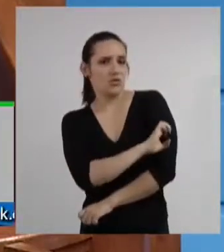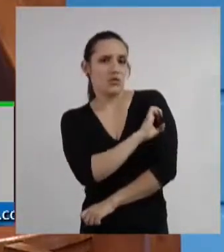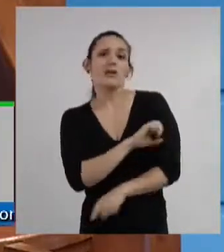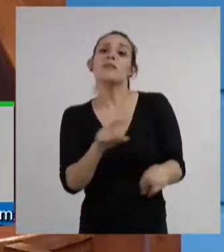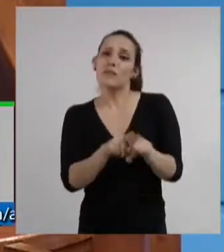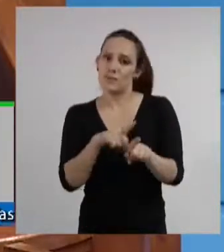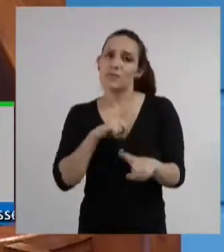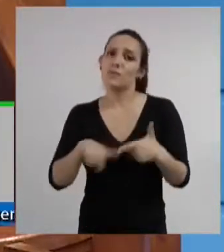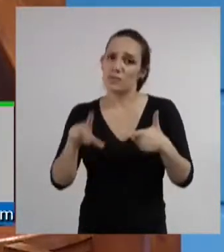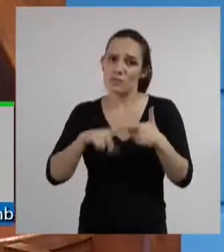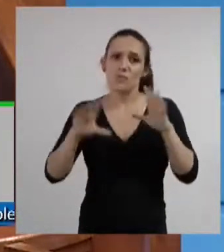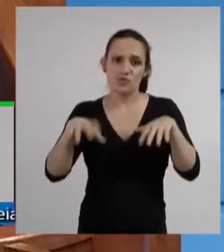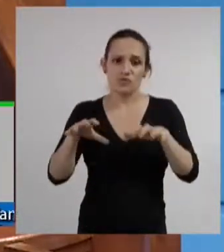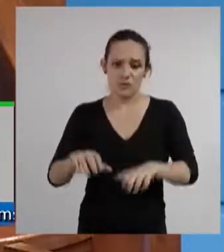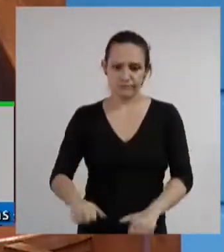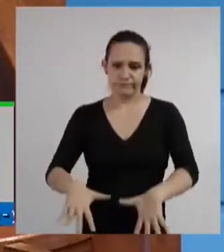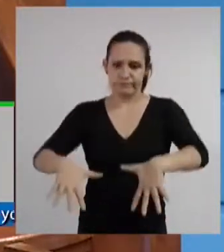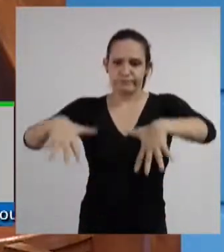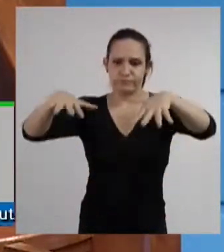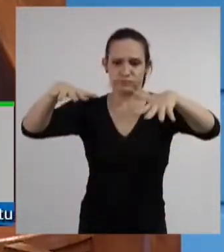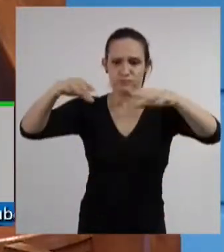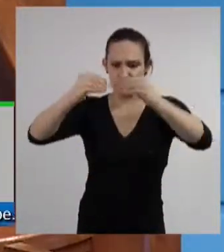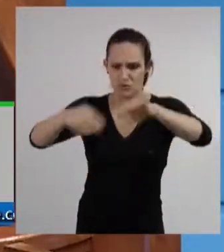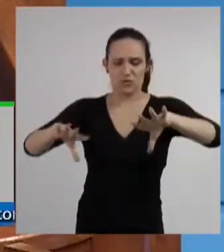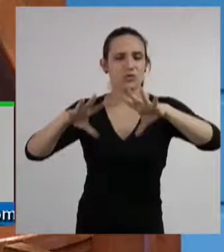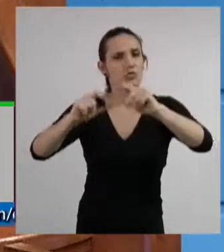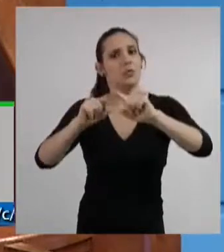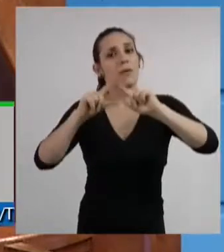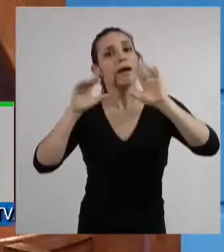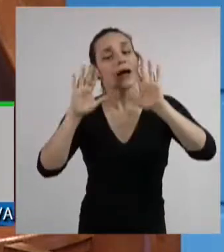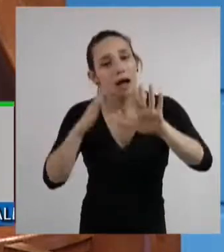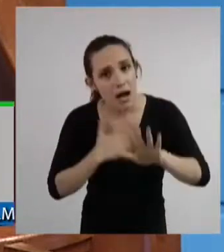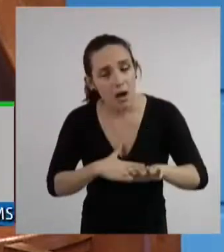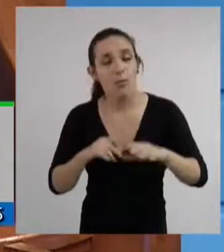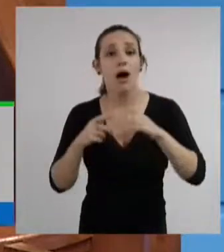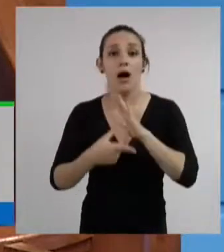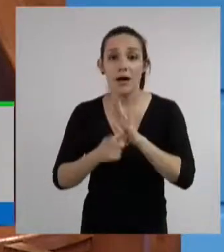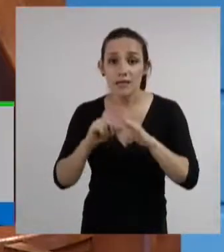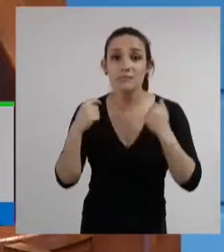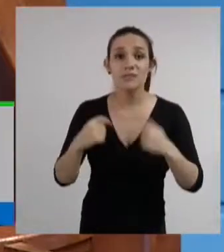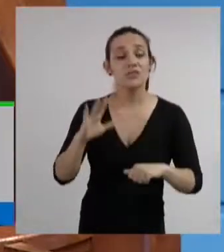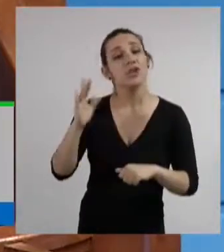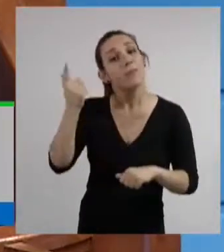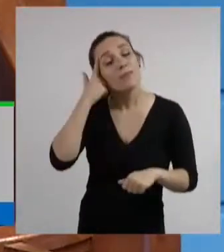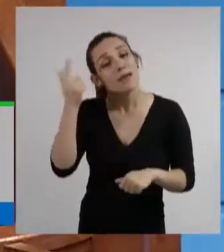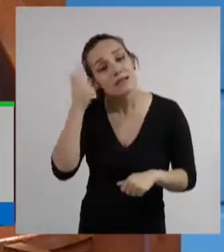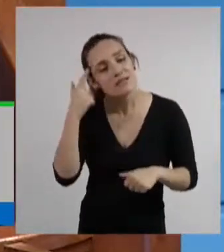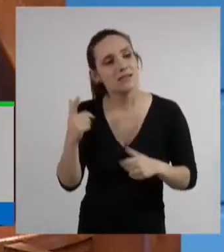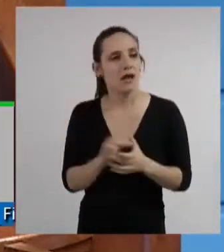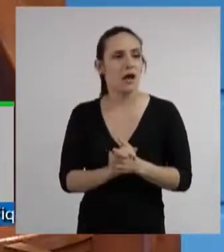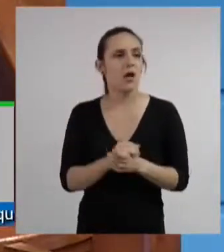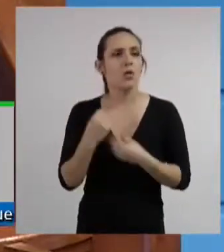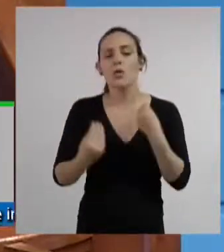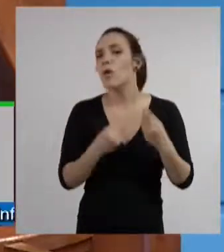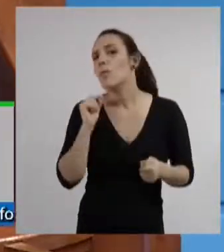tem um programa definido, um programa de governo definido, nós temos possibilidade de apresentar